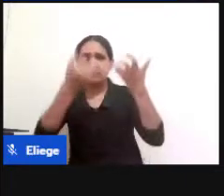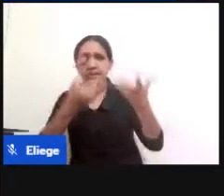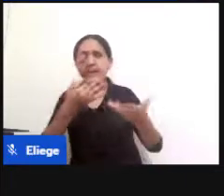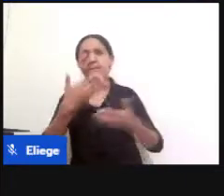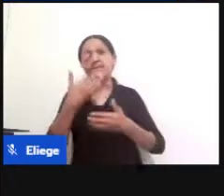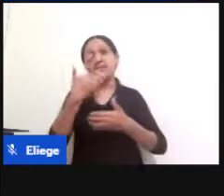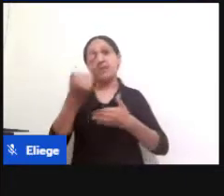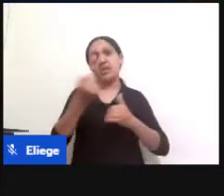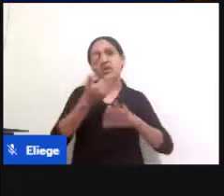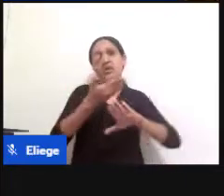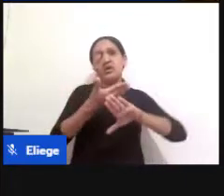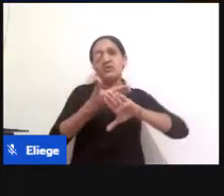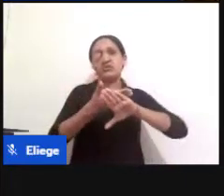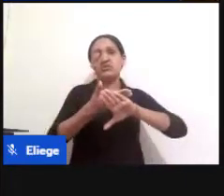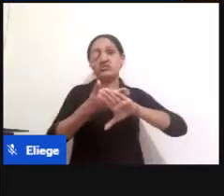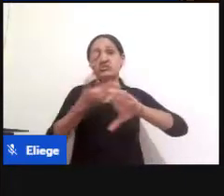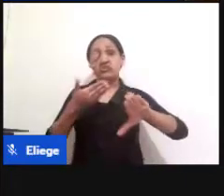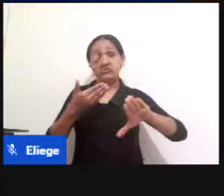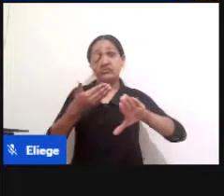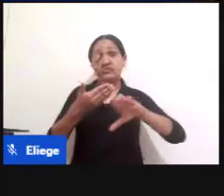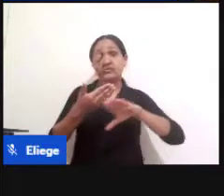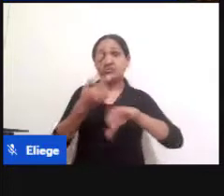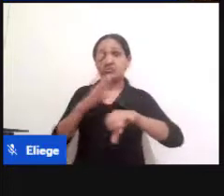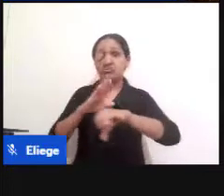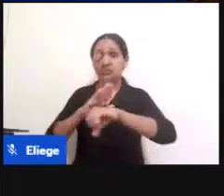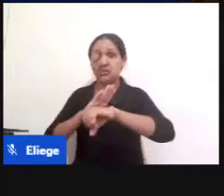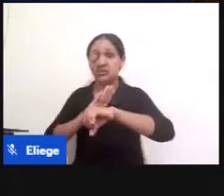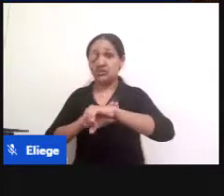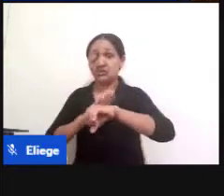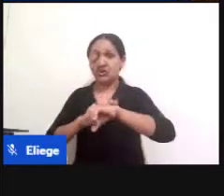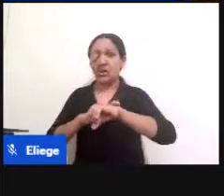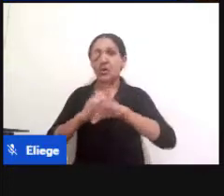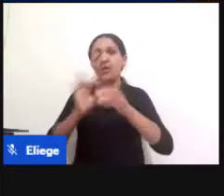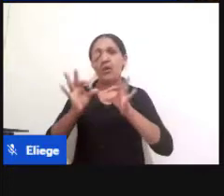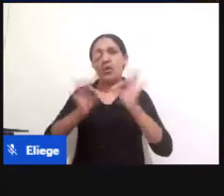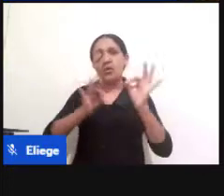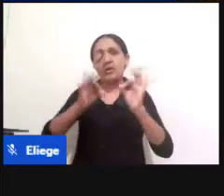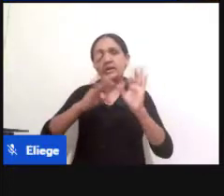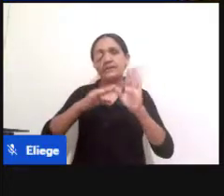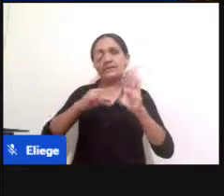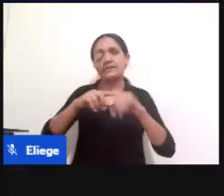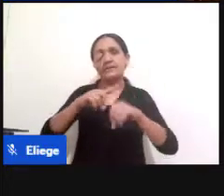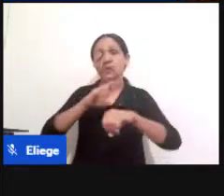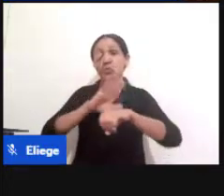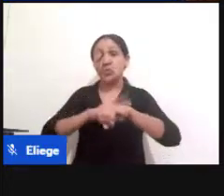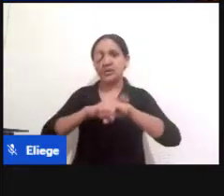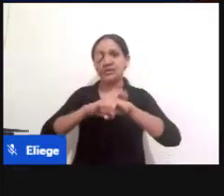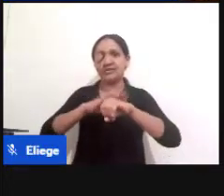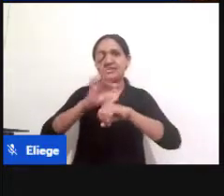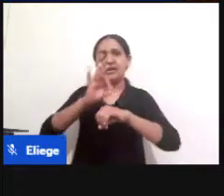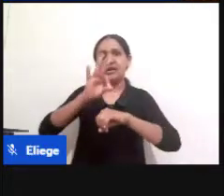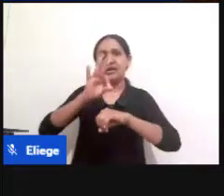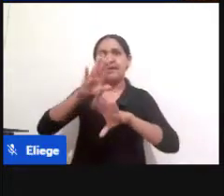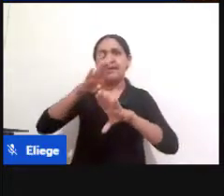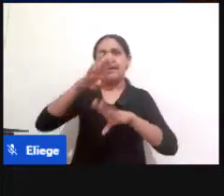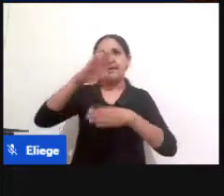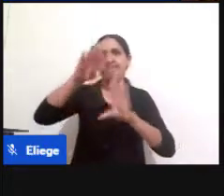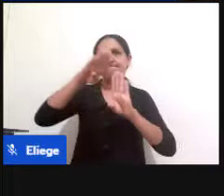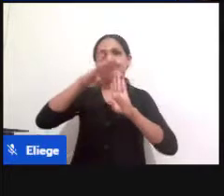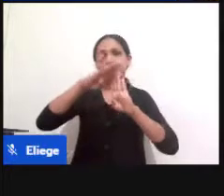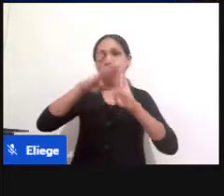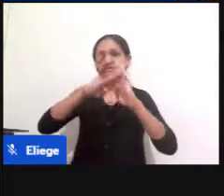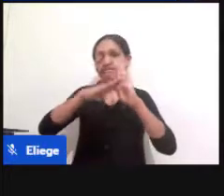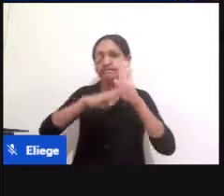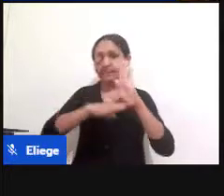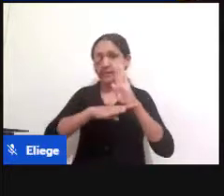seus colegas. Então, assim, fazer um cronograma de trabalho. Ah, na minha escola dá para mim toda a aula de educação física e ir para a